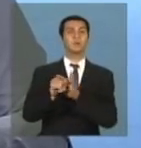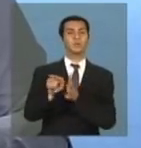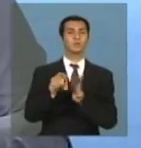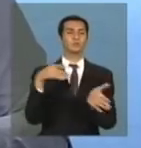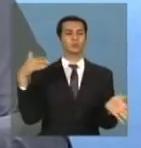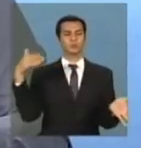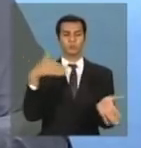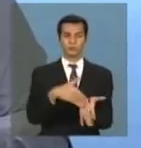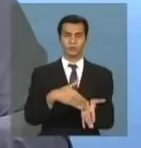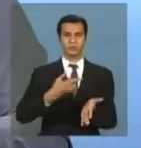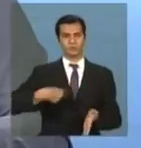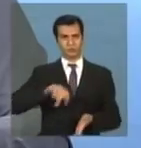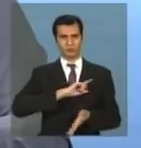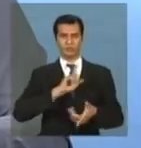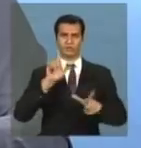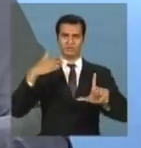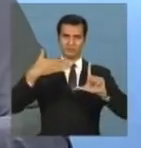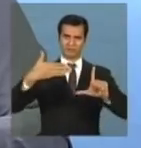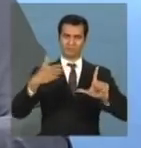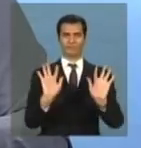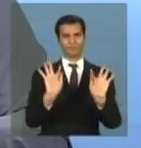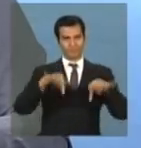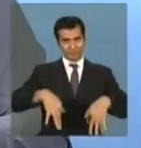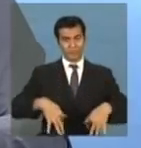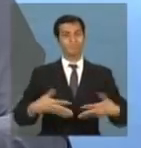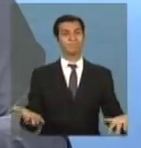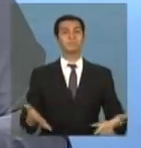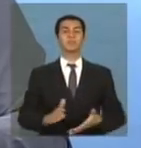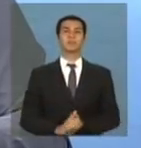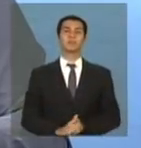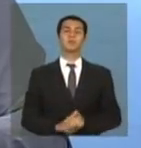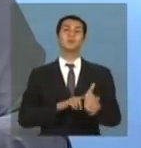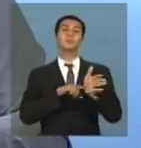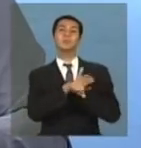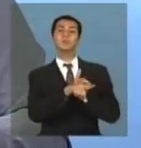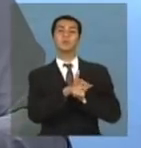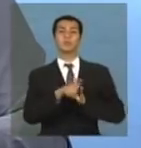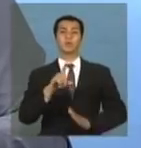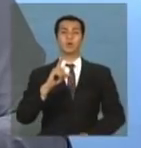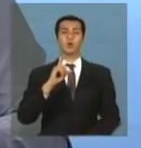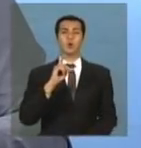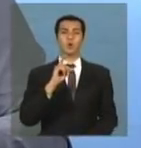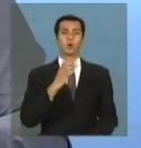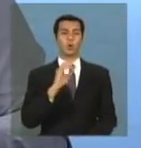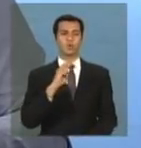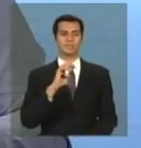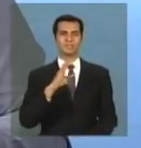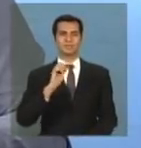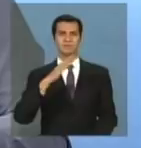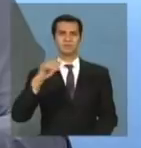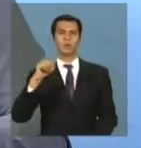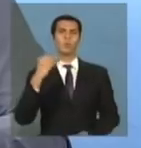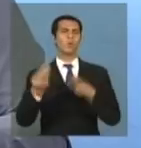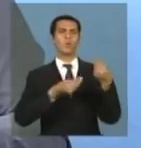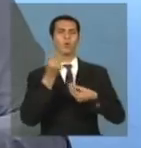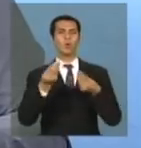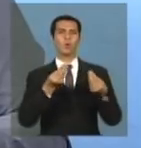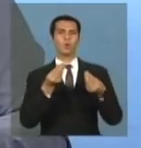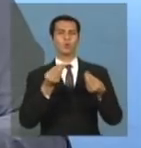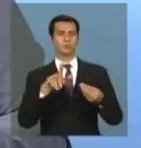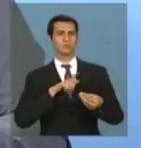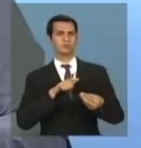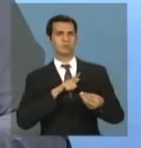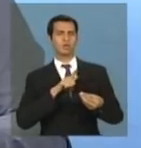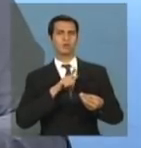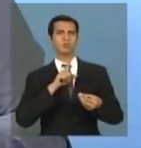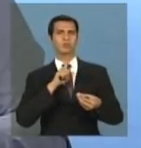a gente encerrar. Conceição, como que o sistema presença lida com a questão dos não localizados? Já adiantamos isso um pouco